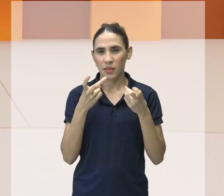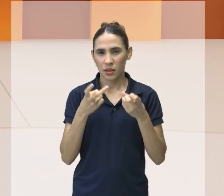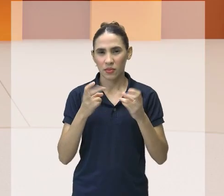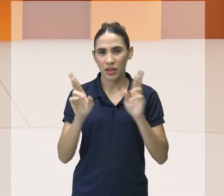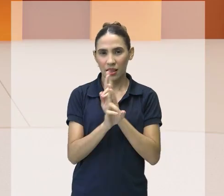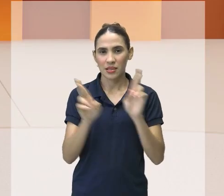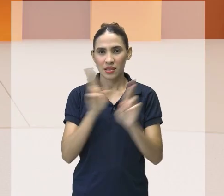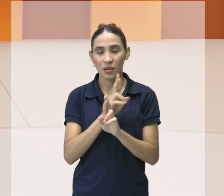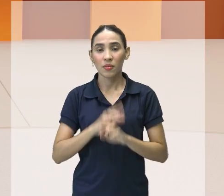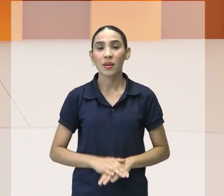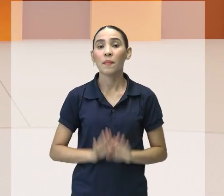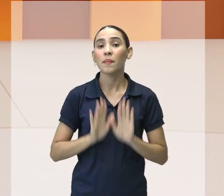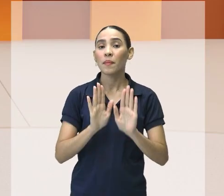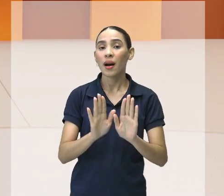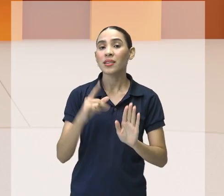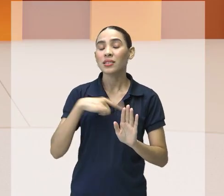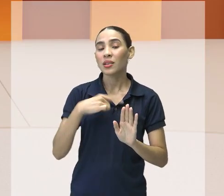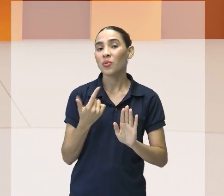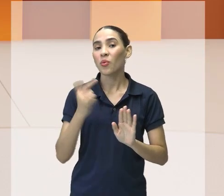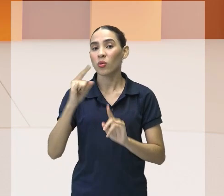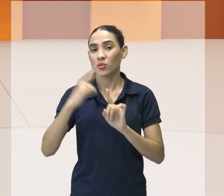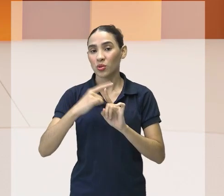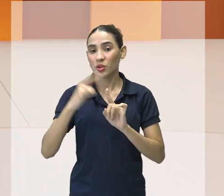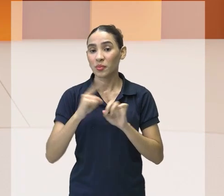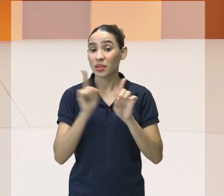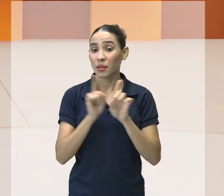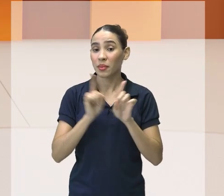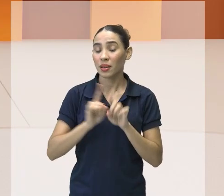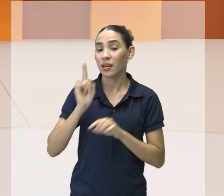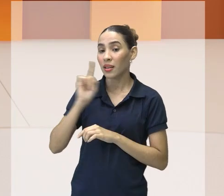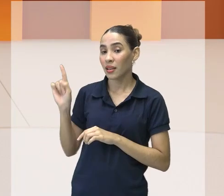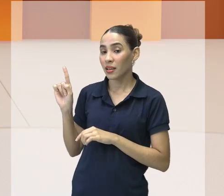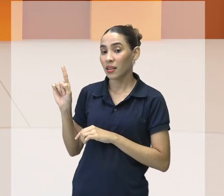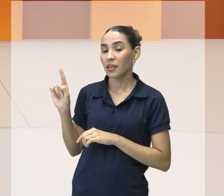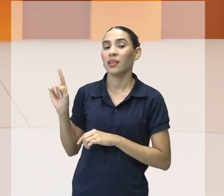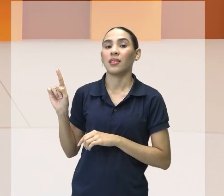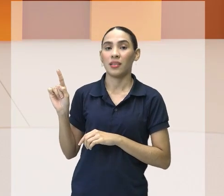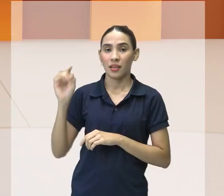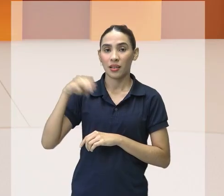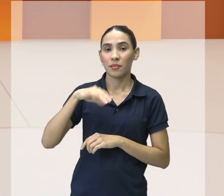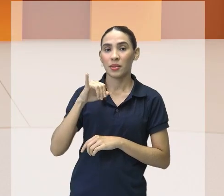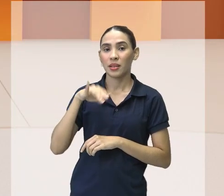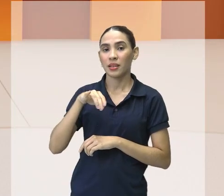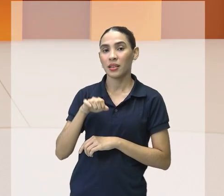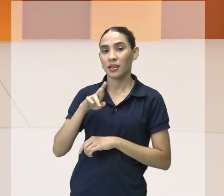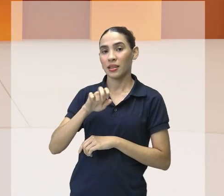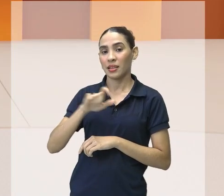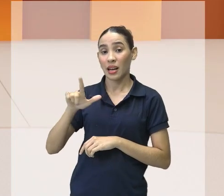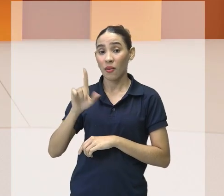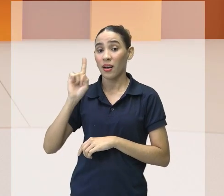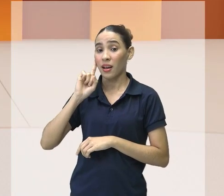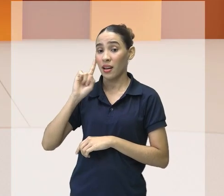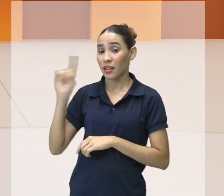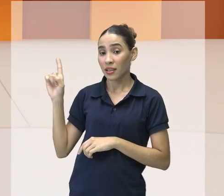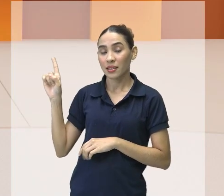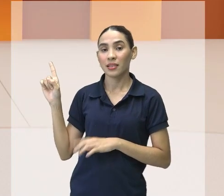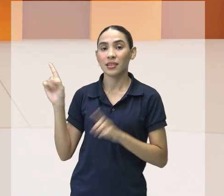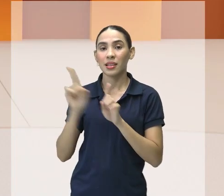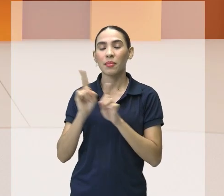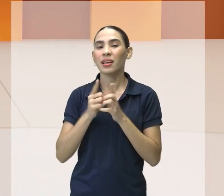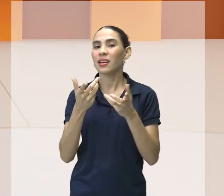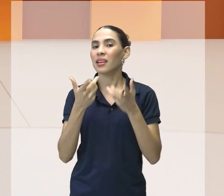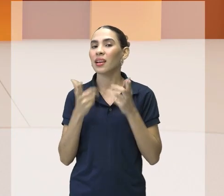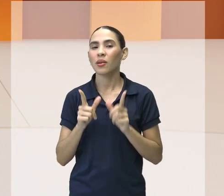essa relação? Mas tem o outro tipo que nós trouxemos, que é o extrativismo mineral. Aqui já